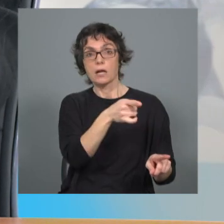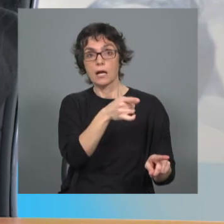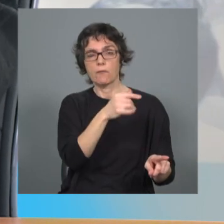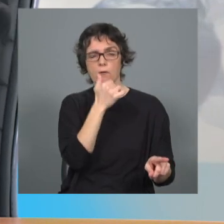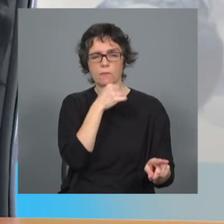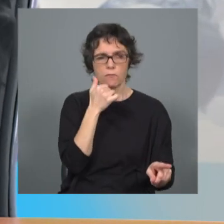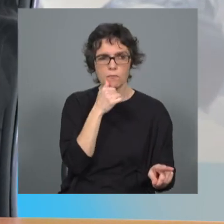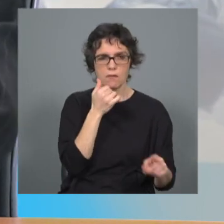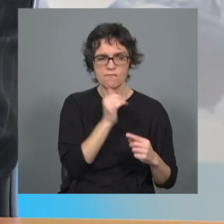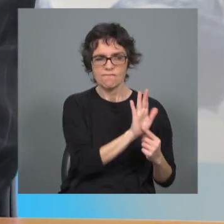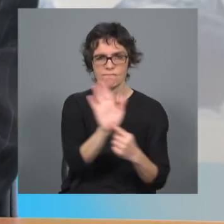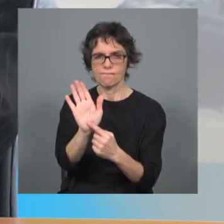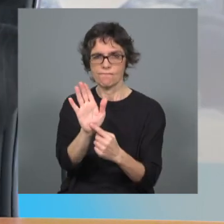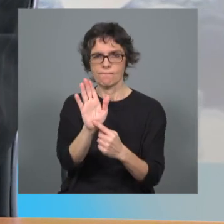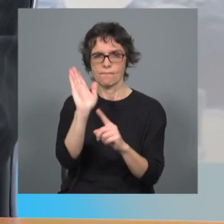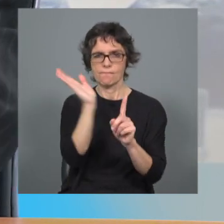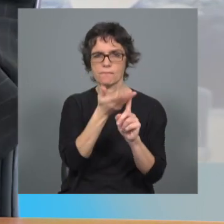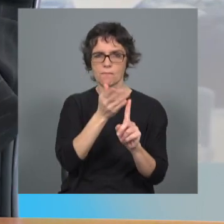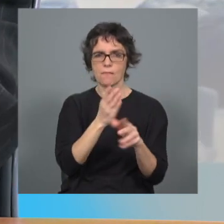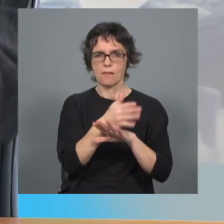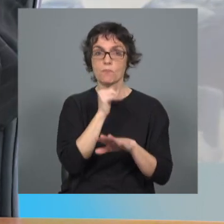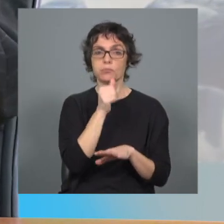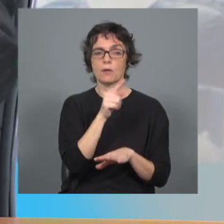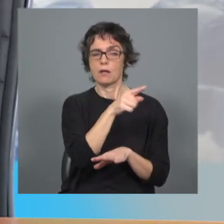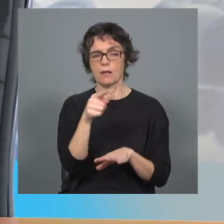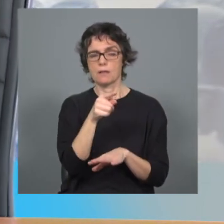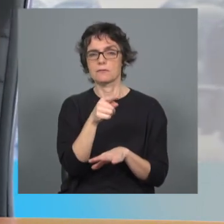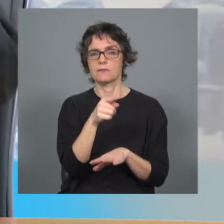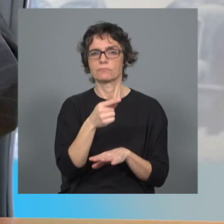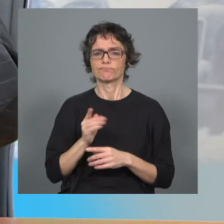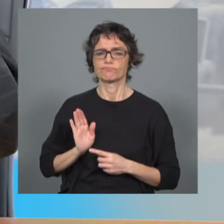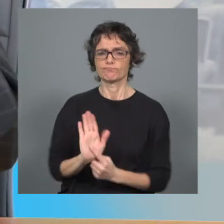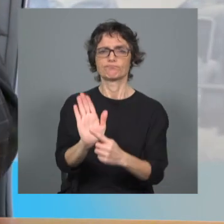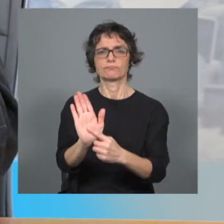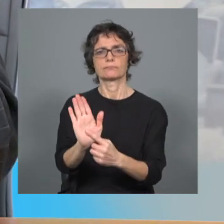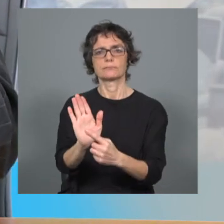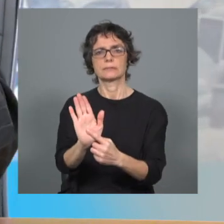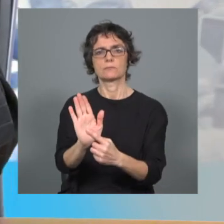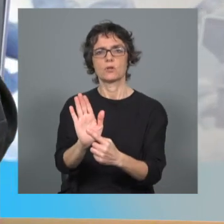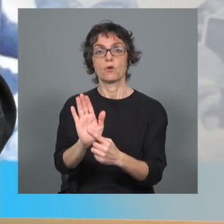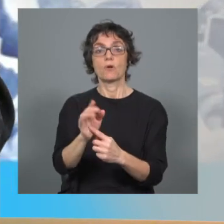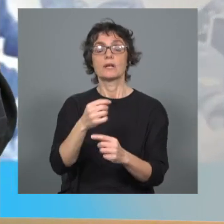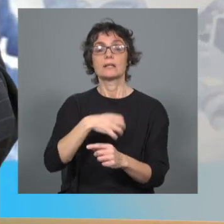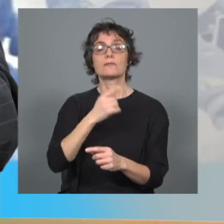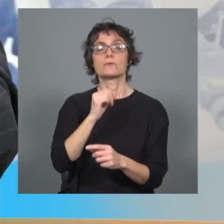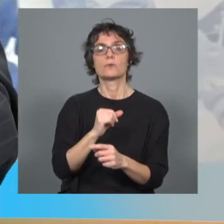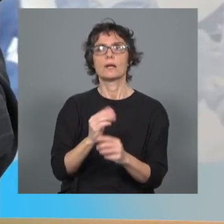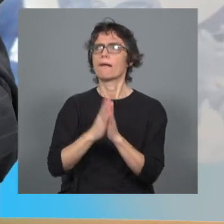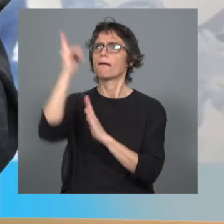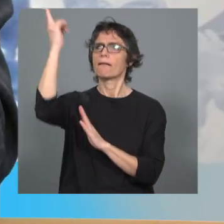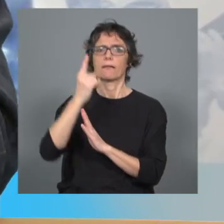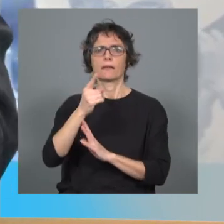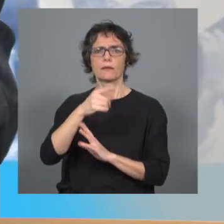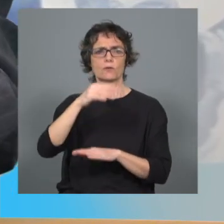martírio ou esta condenação pela morte era o sinal da blasfémia, ou seja, da rejeição que Deus fazia daqueles que eram